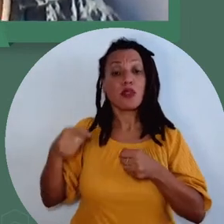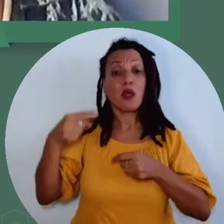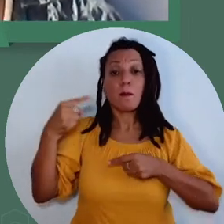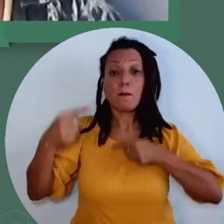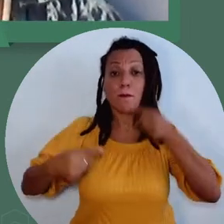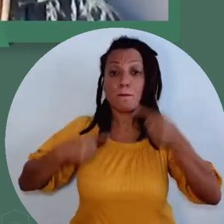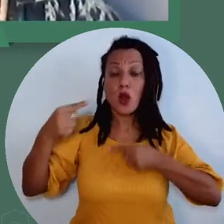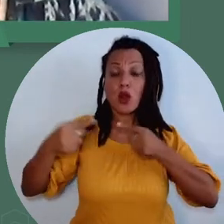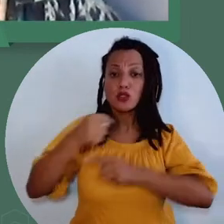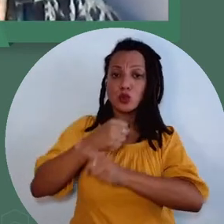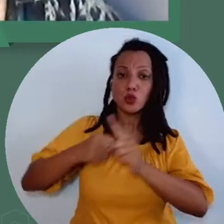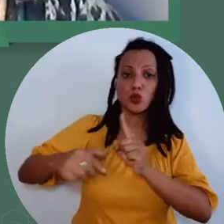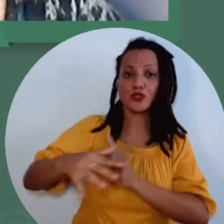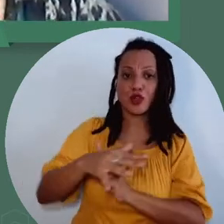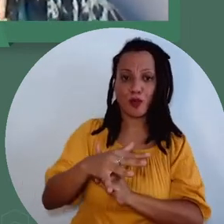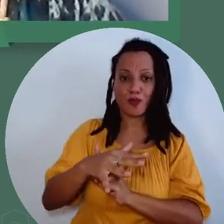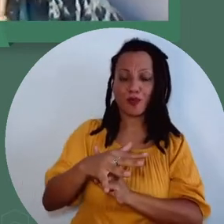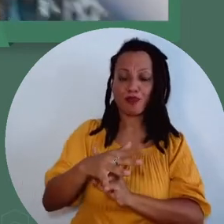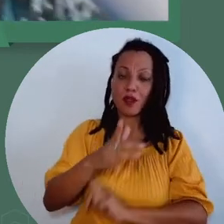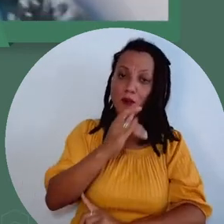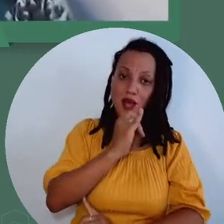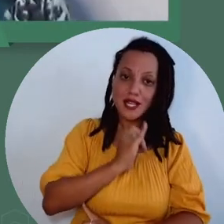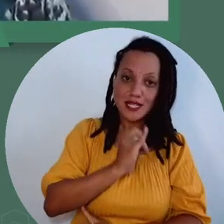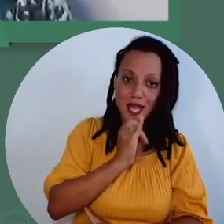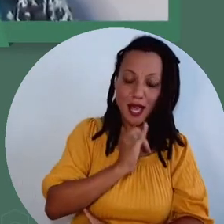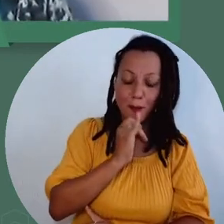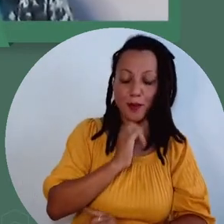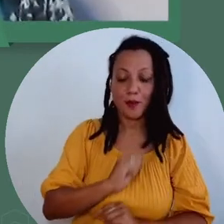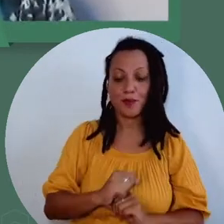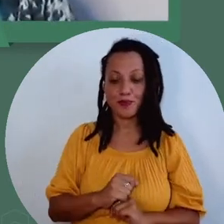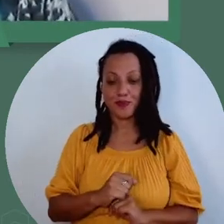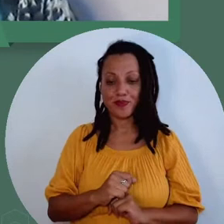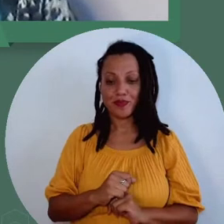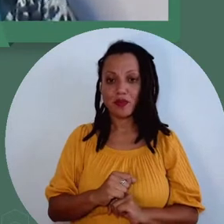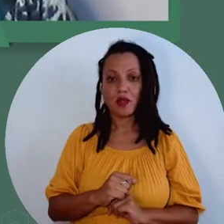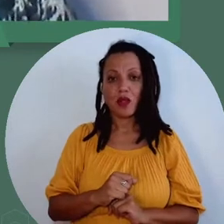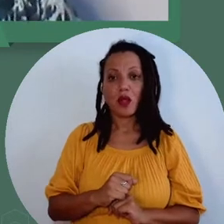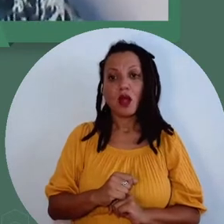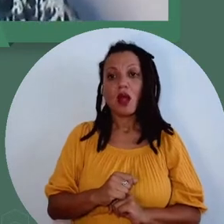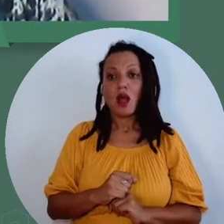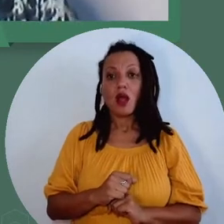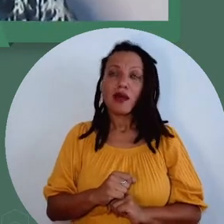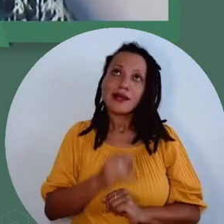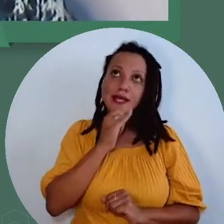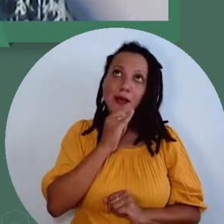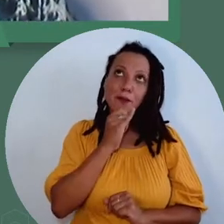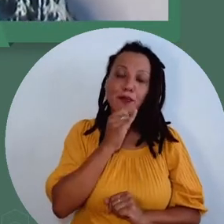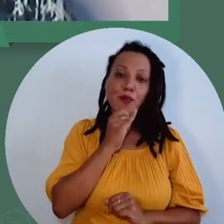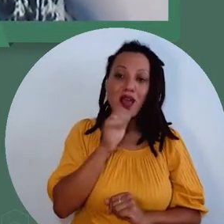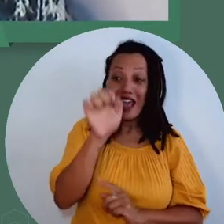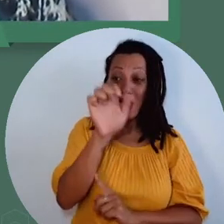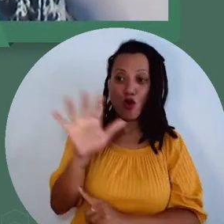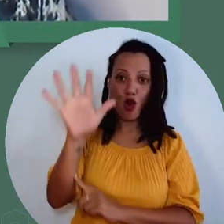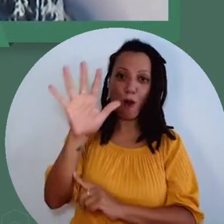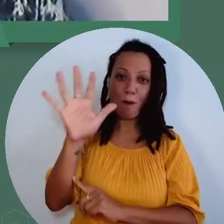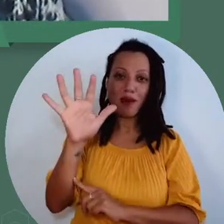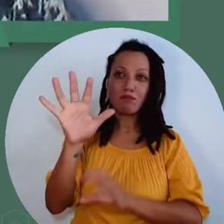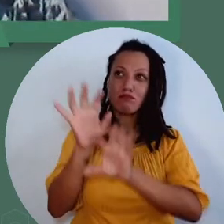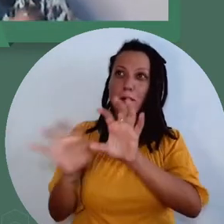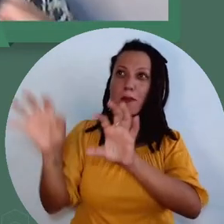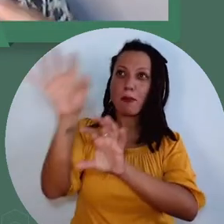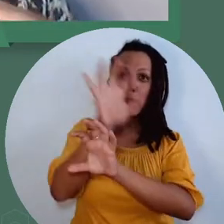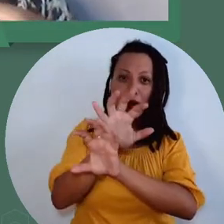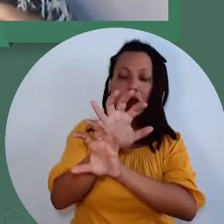poder político-social, né? Então, diferentemente da experiência em outros territórios como a